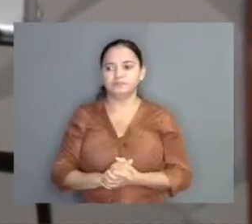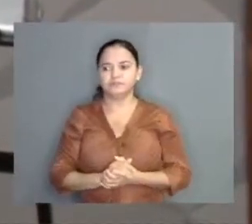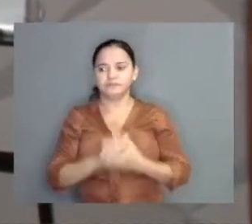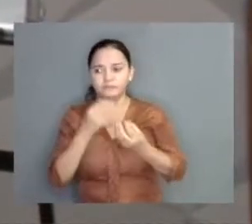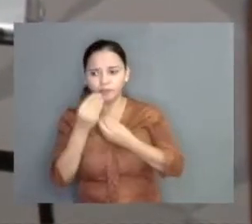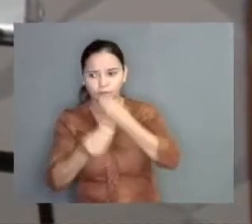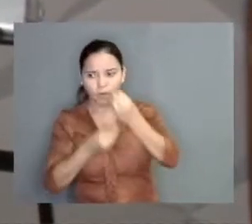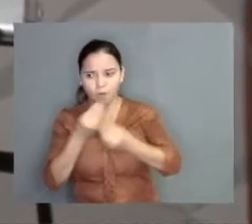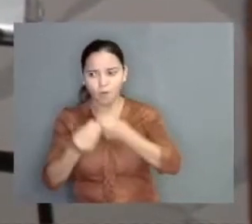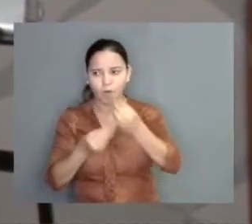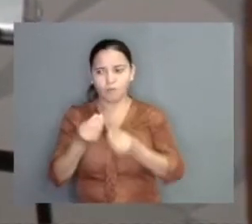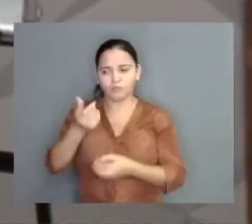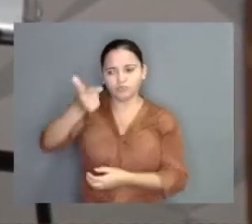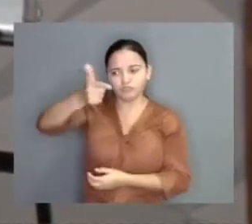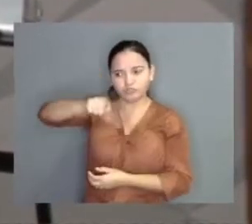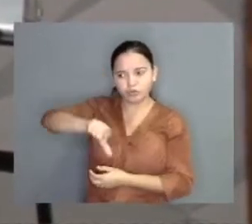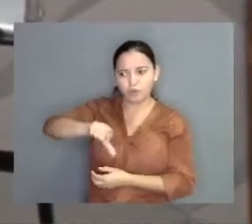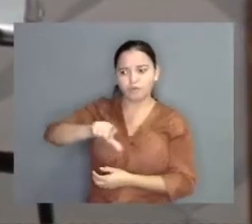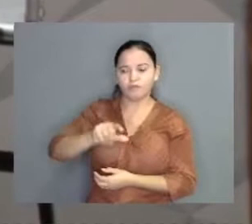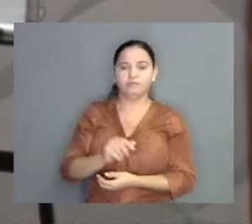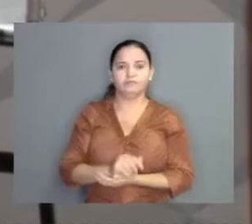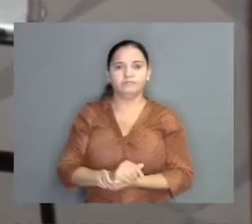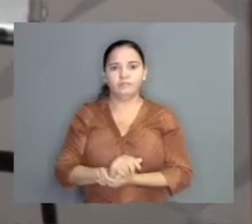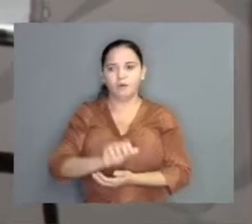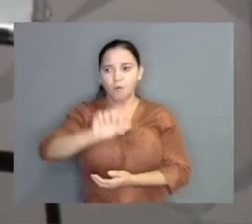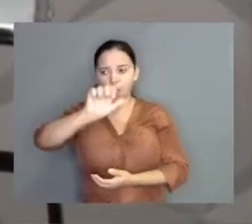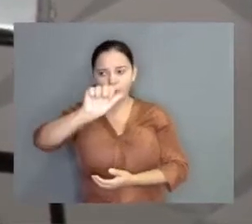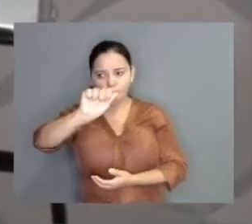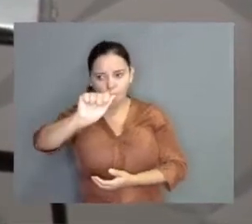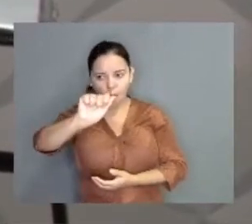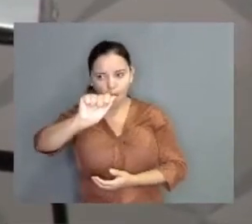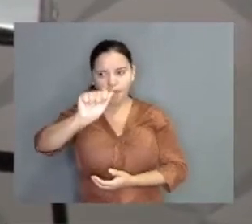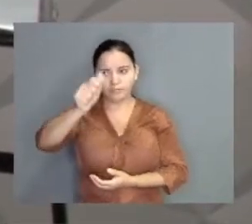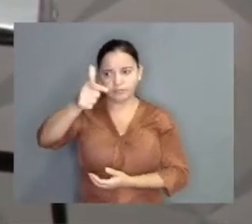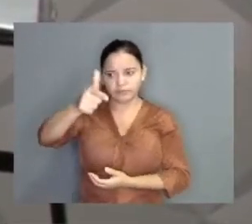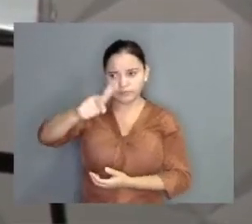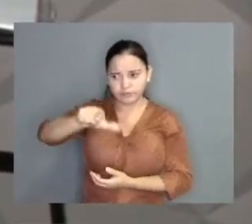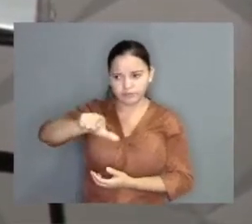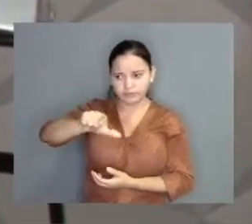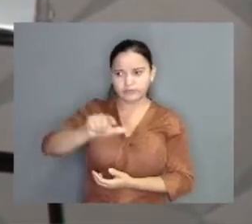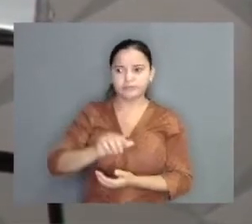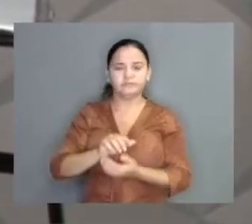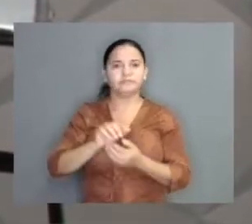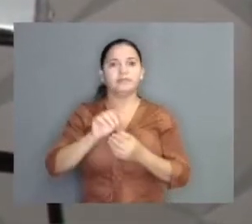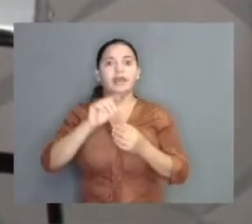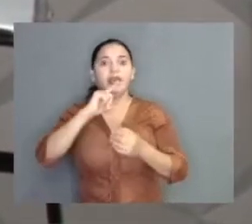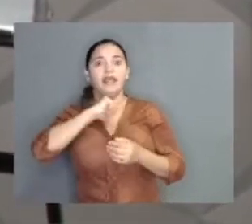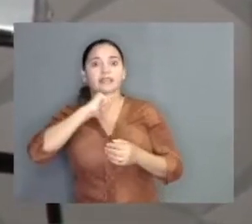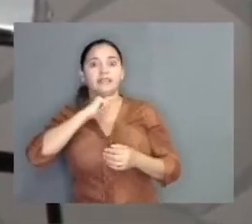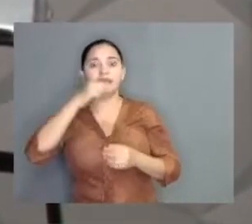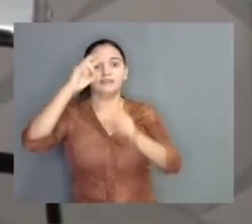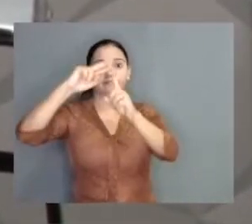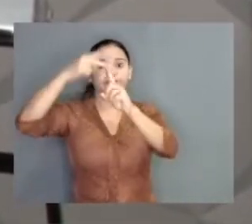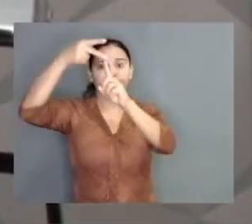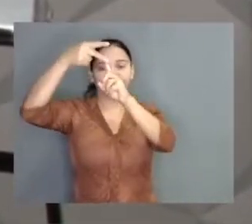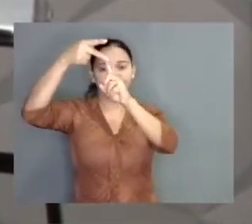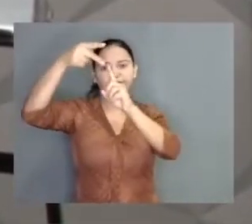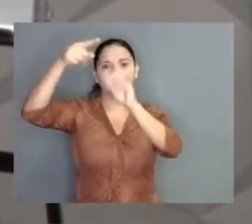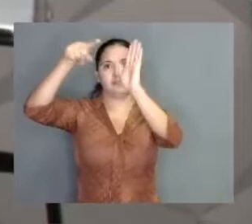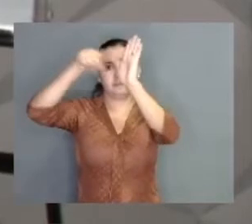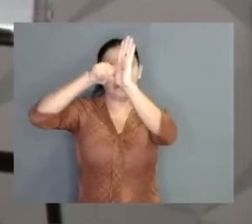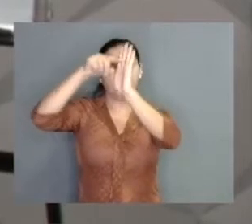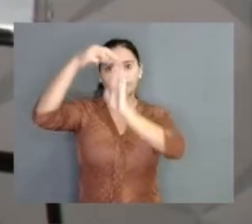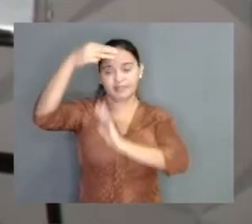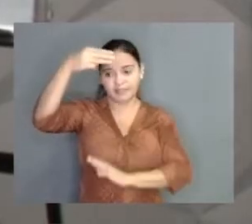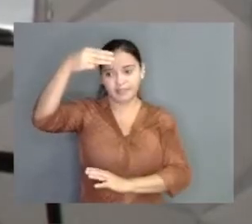o A eu vou repetir, que é o 2. Aqui. E o meu expoente 3, que está